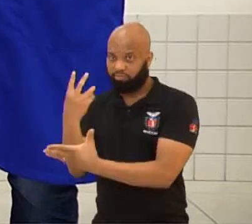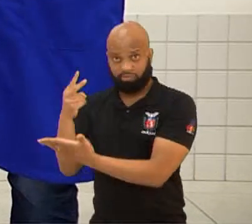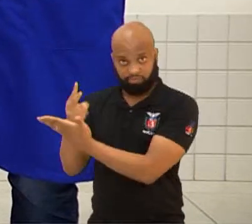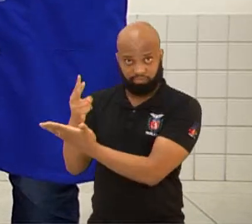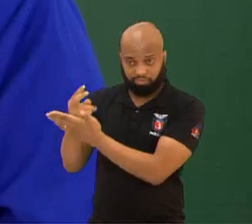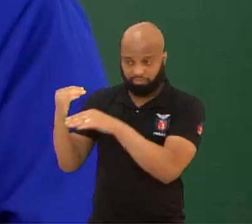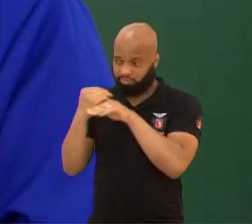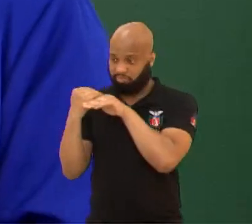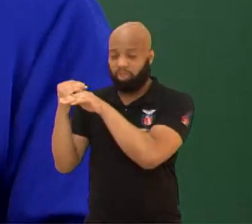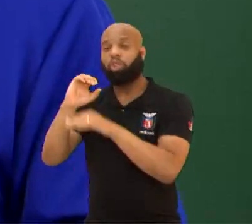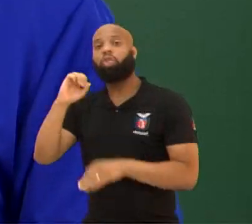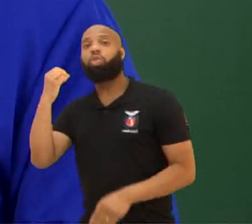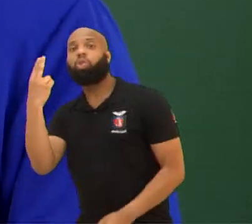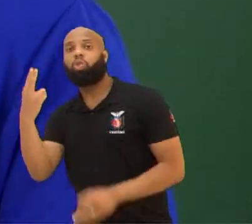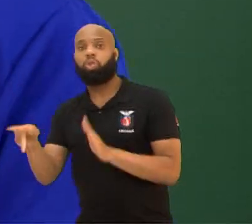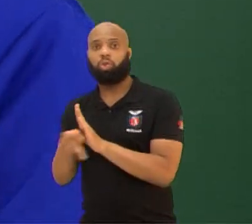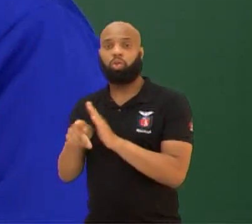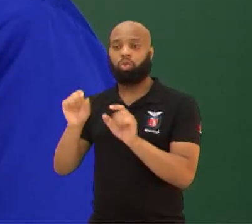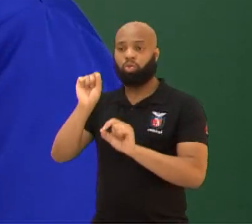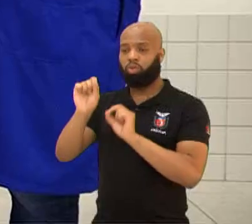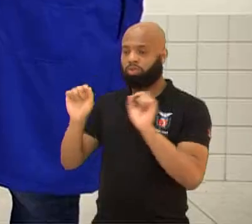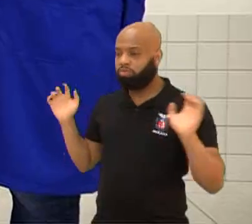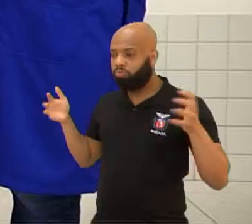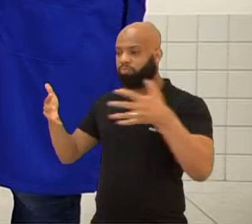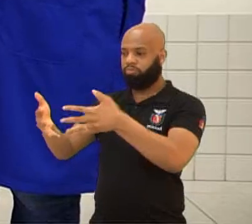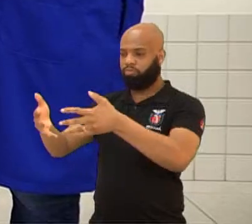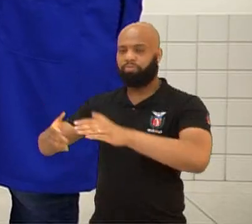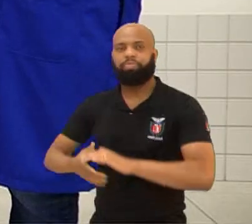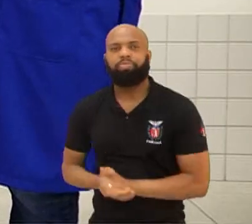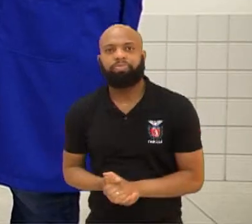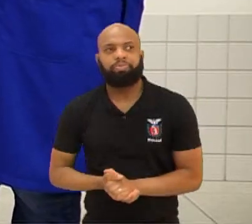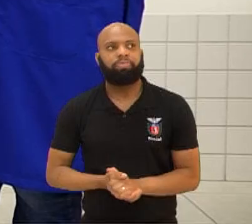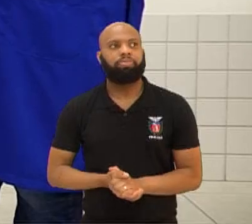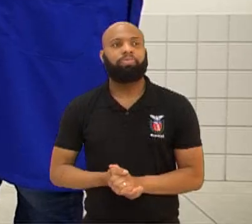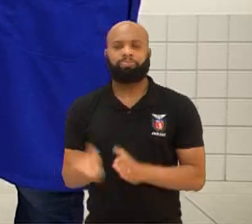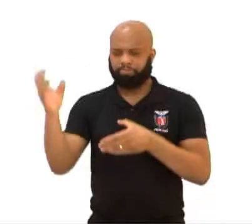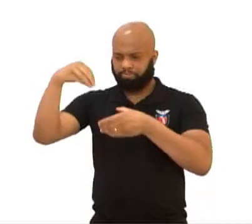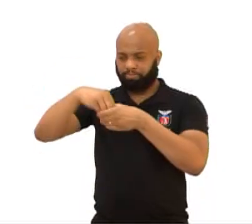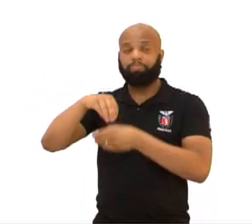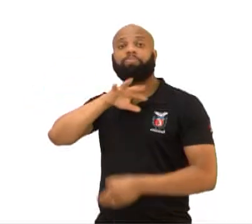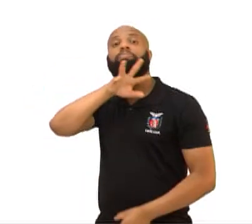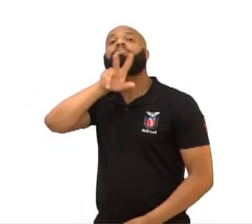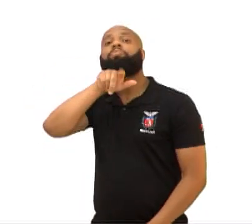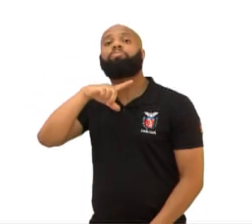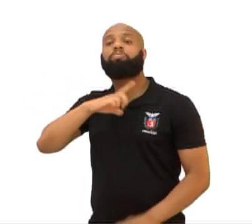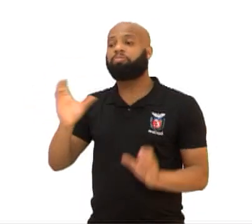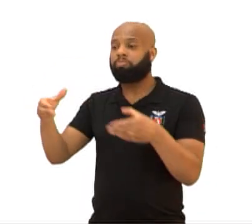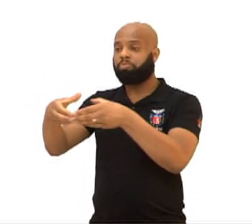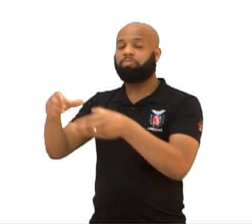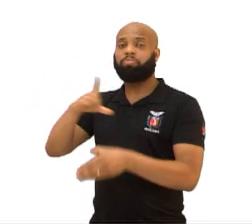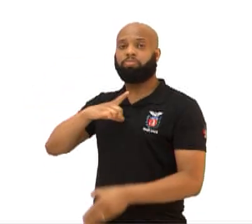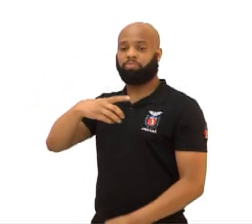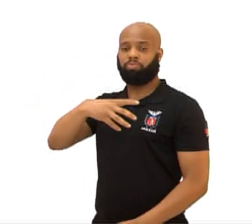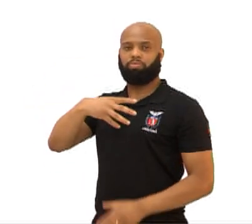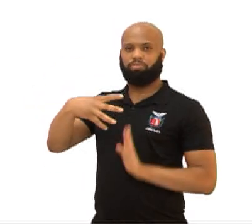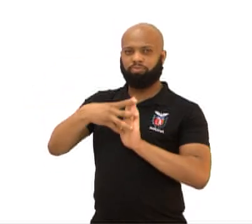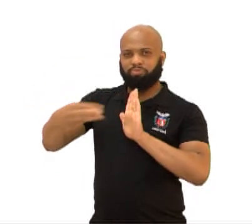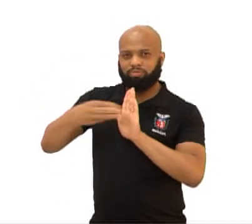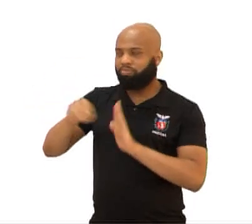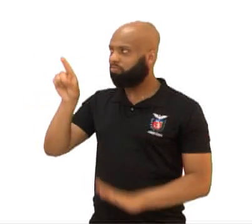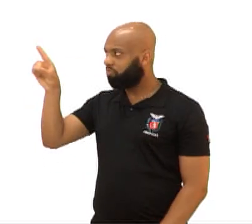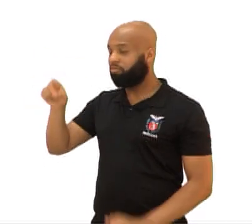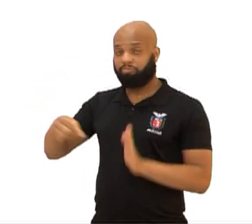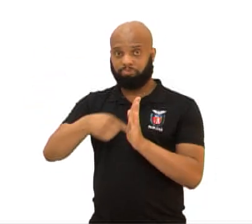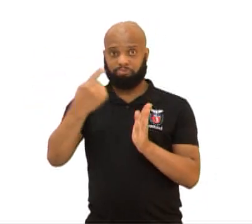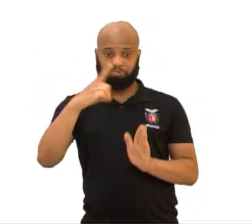uma origem só, ou foi uma origem convergente. Nos animais, nós vamos ter mais ou menos esse modelinho aqui se formando.